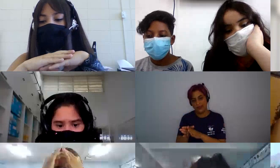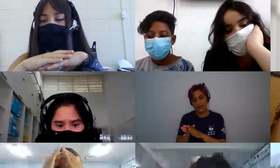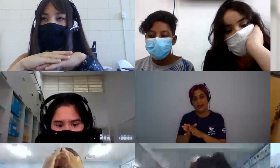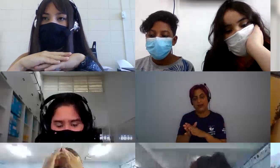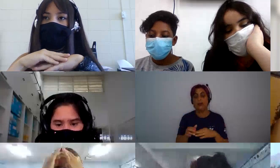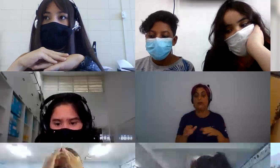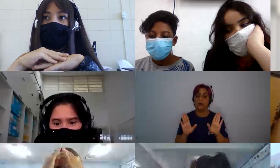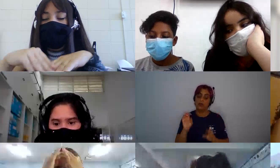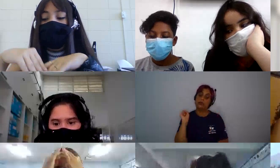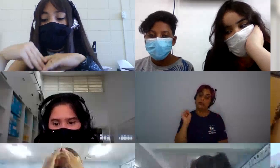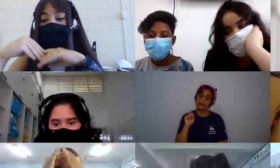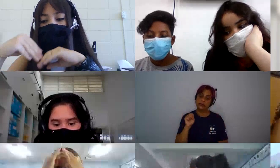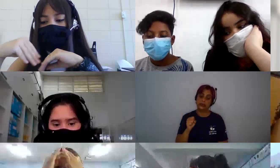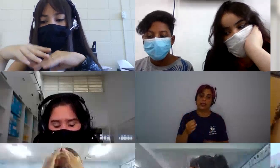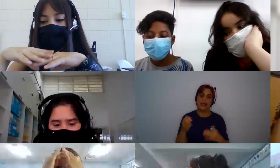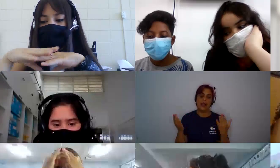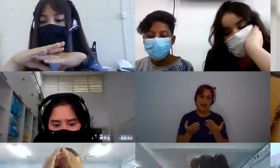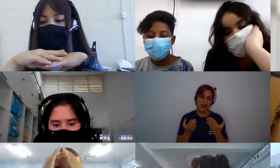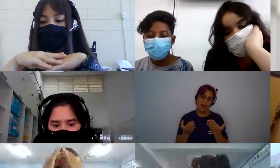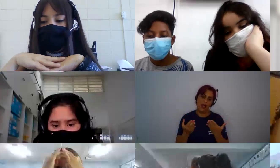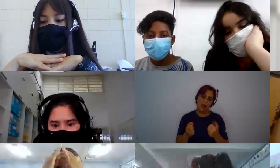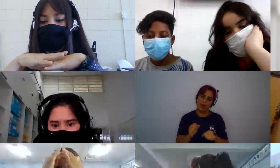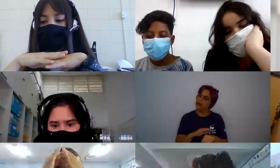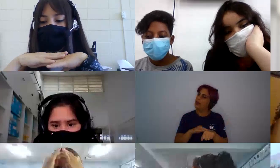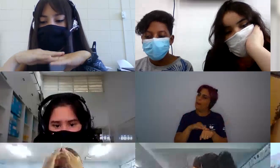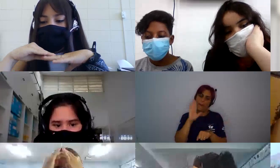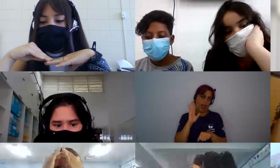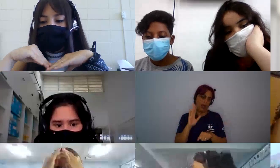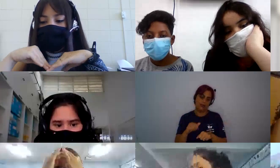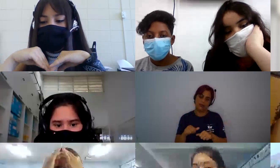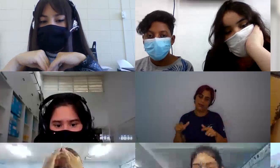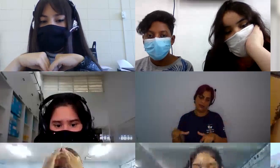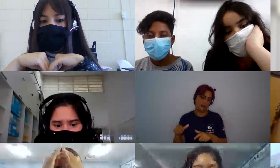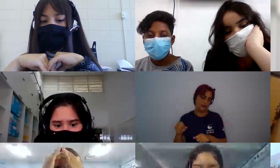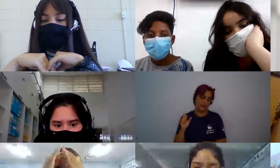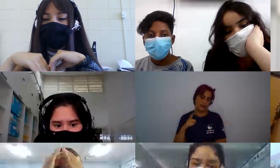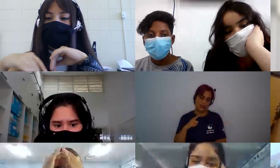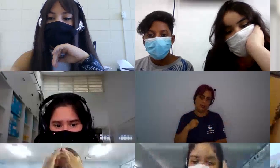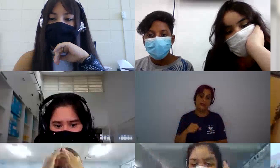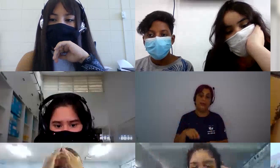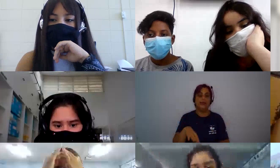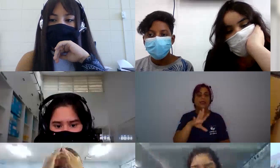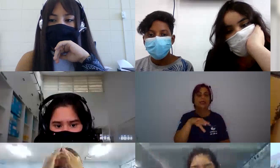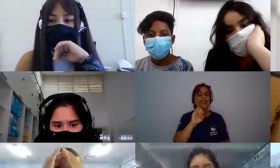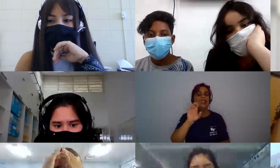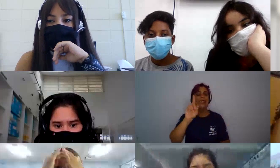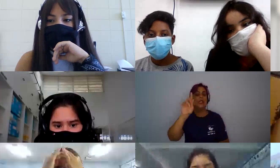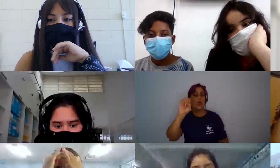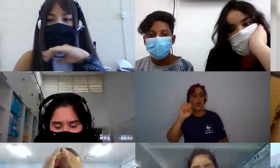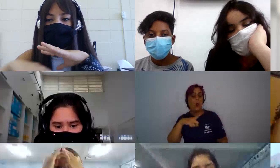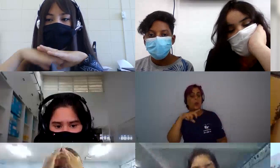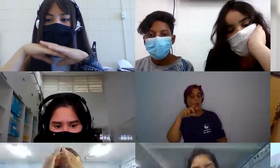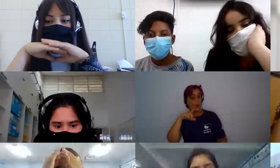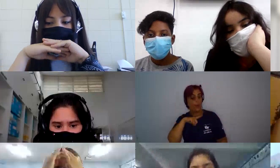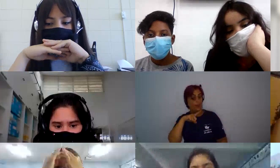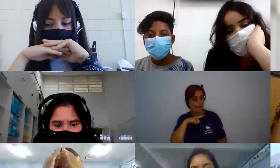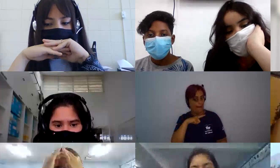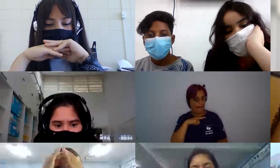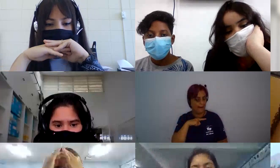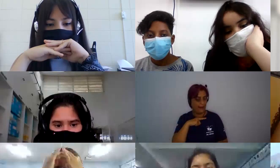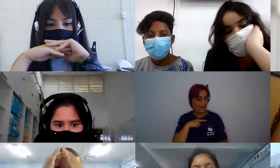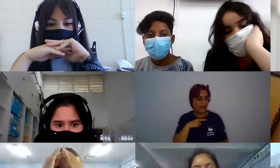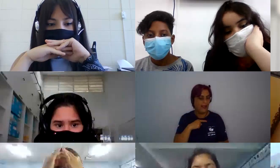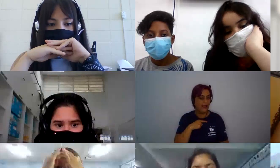sim, agora tem bem mais espaço. Igor, tem espaço, Igor, para vocês falarem desses grilos,